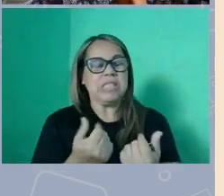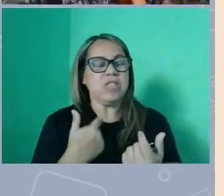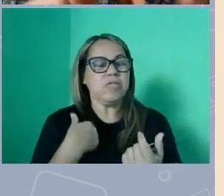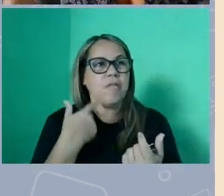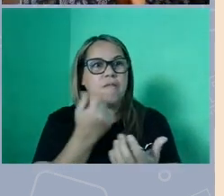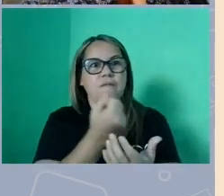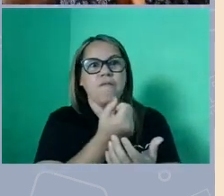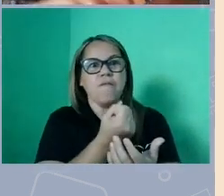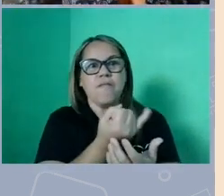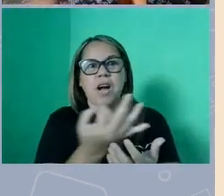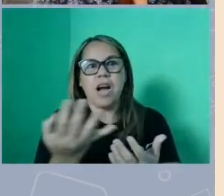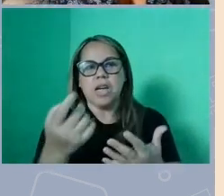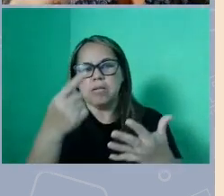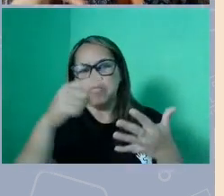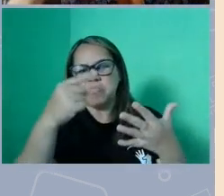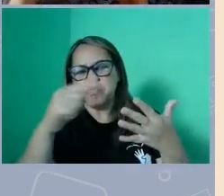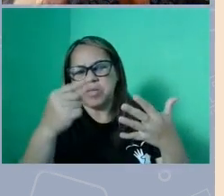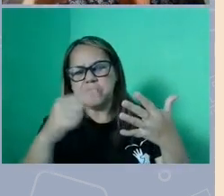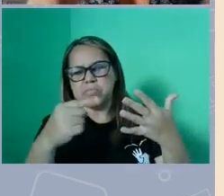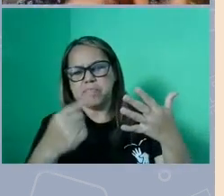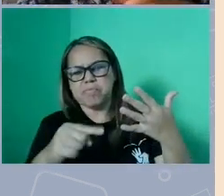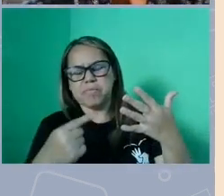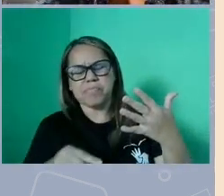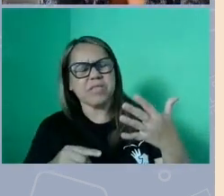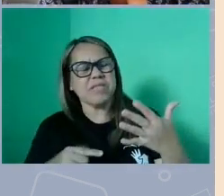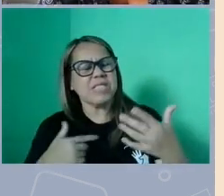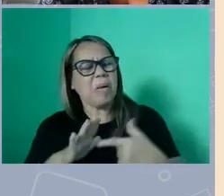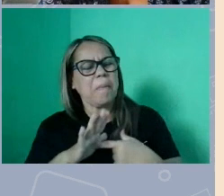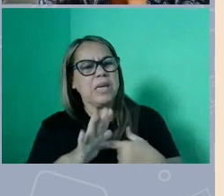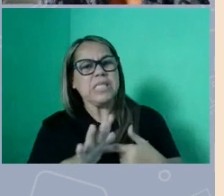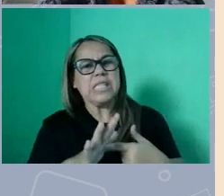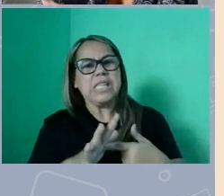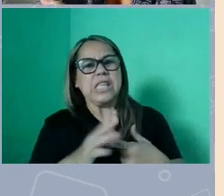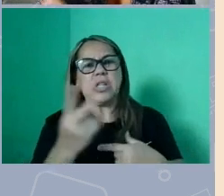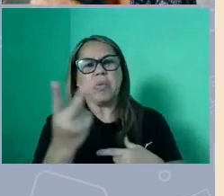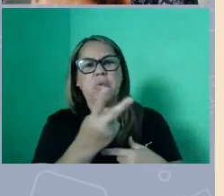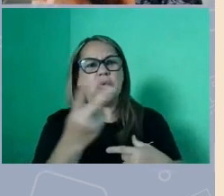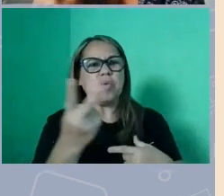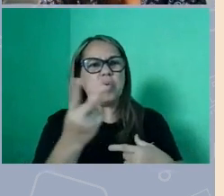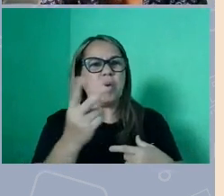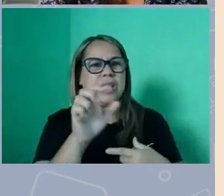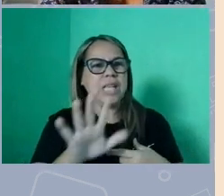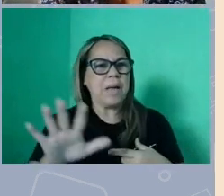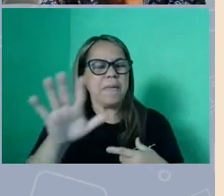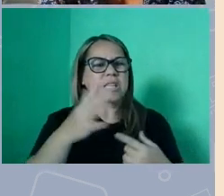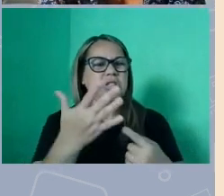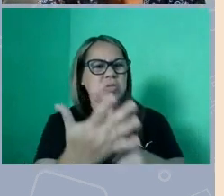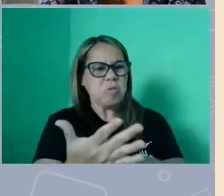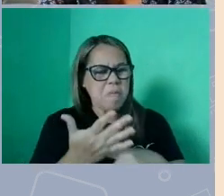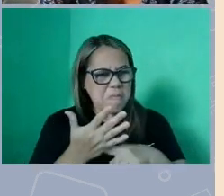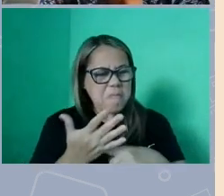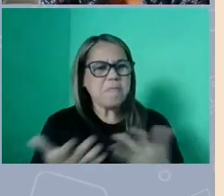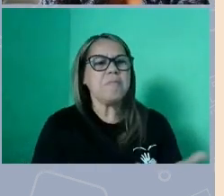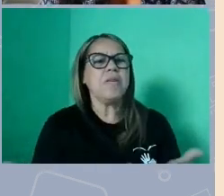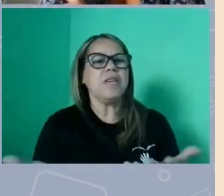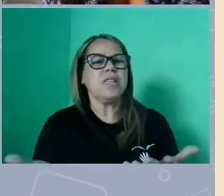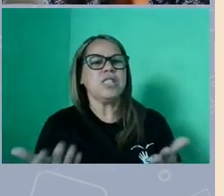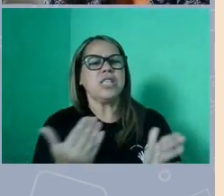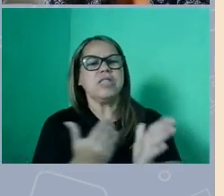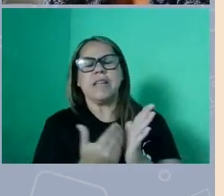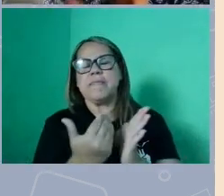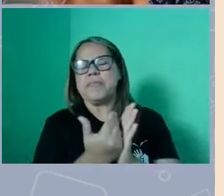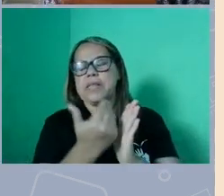então ambos as imagens nos trazem essa negativa né por parte da classe média